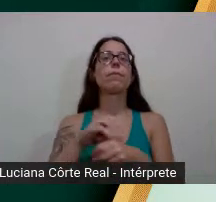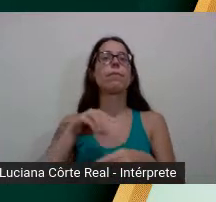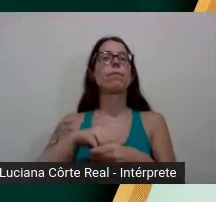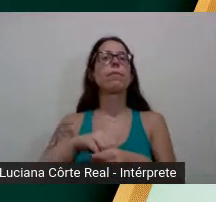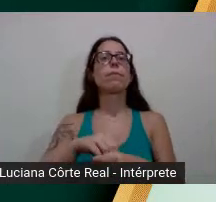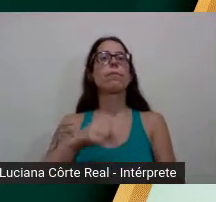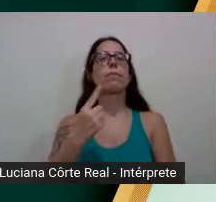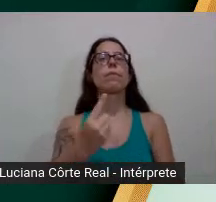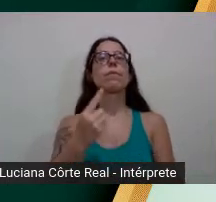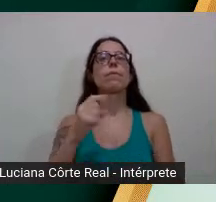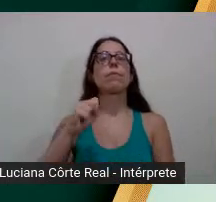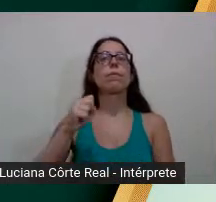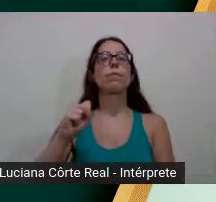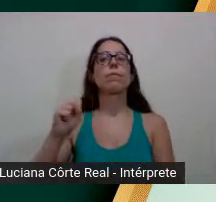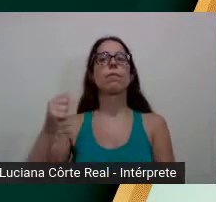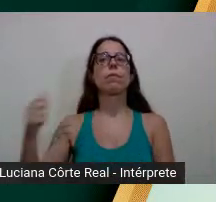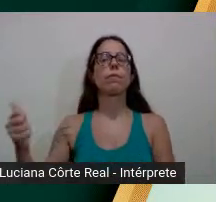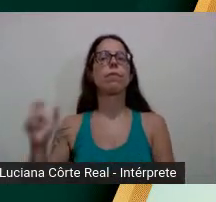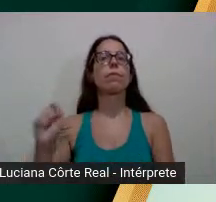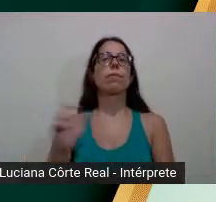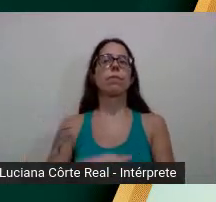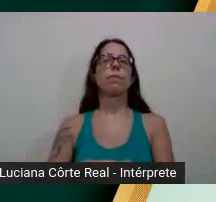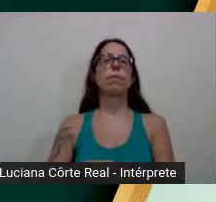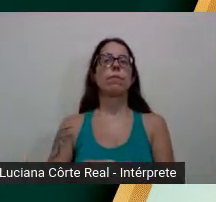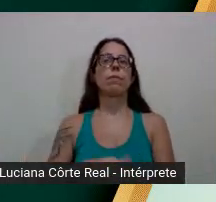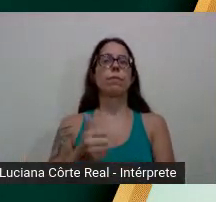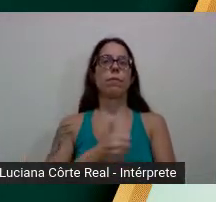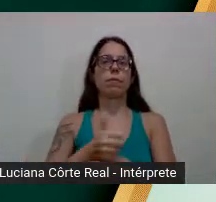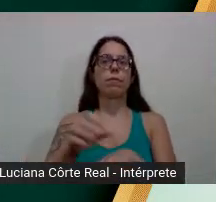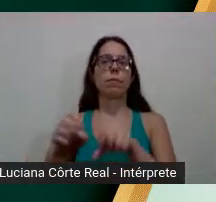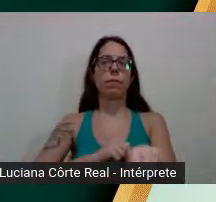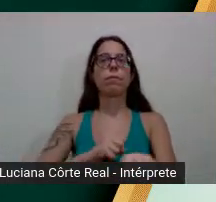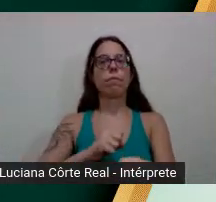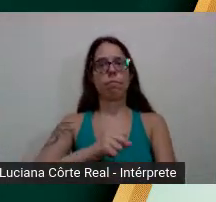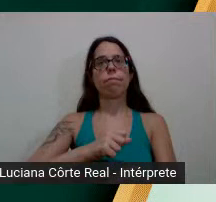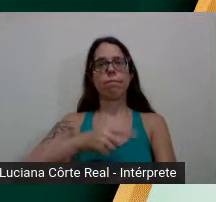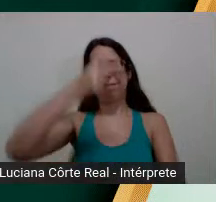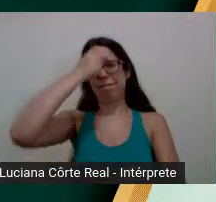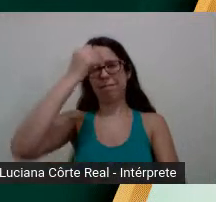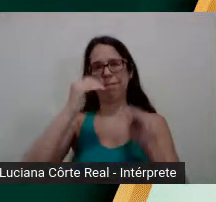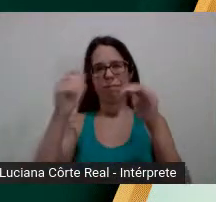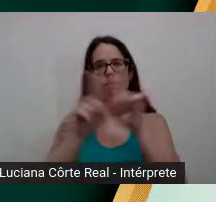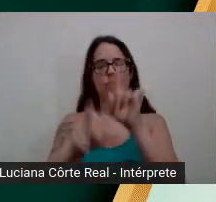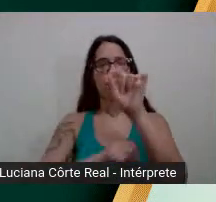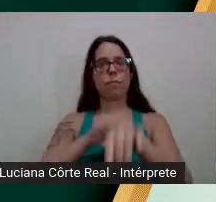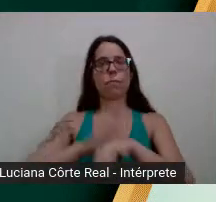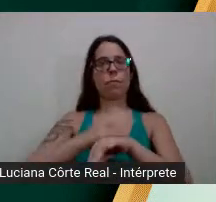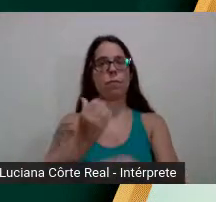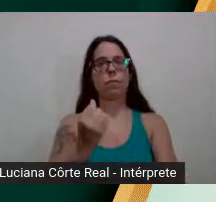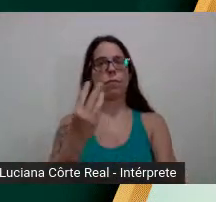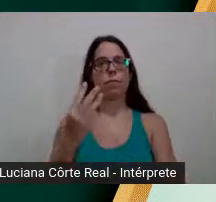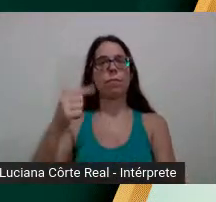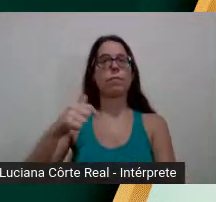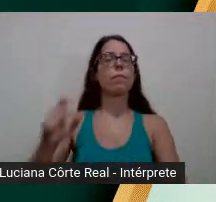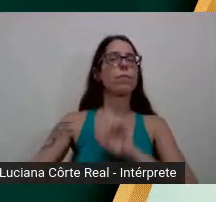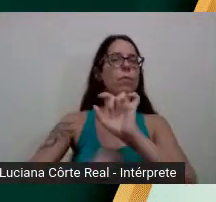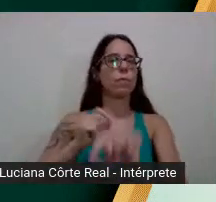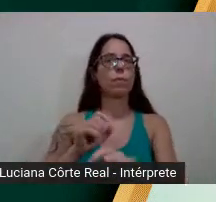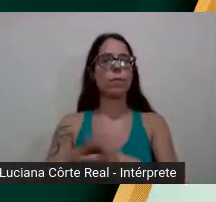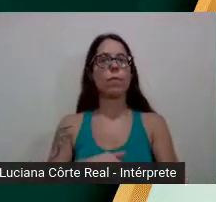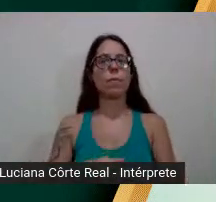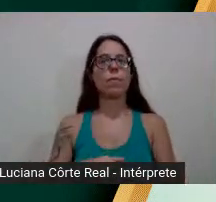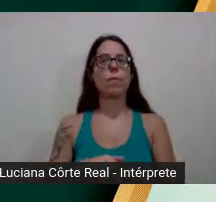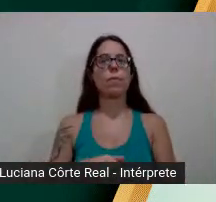1.811 profissionais formados a nível de graduação e mais 637 a nível